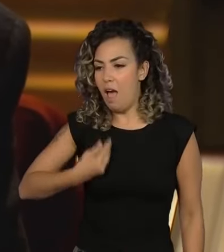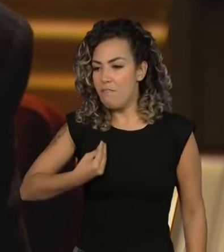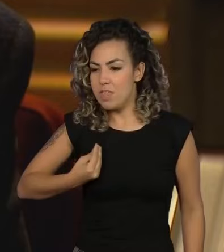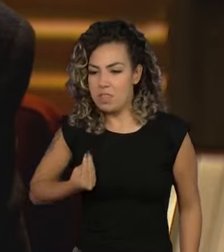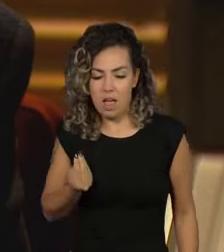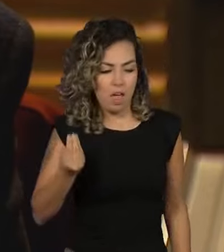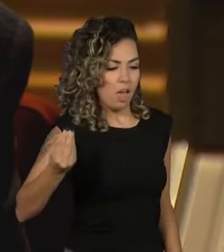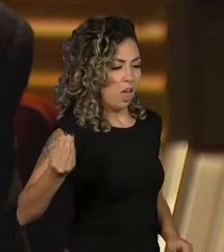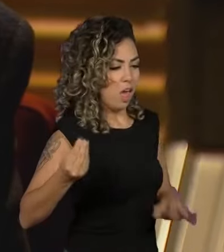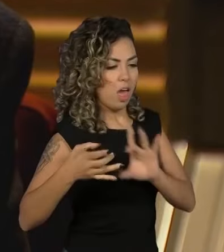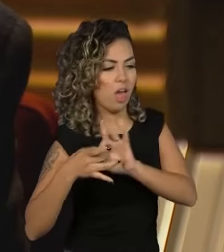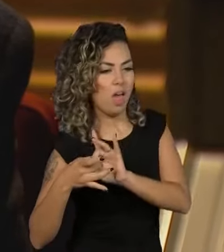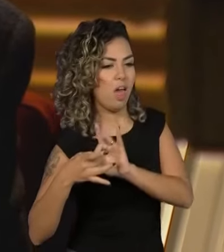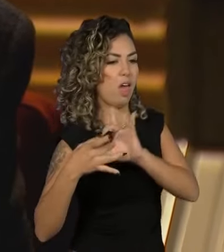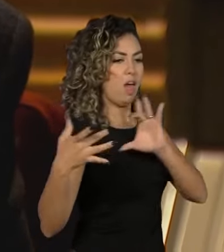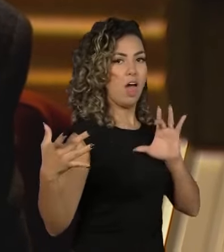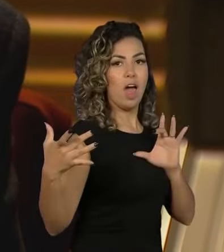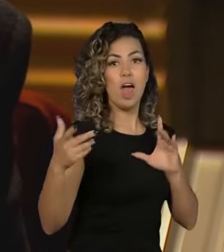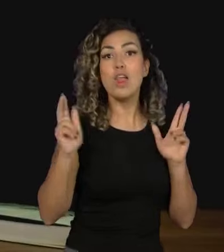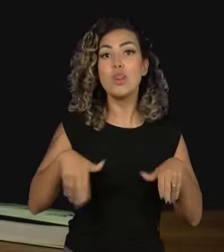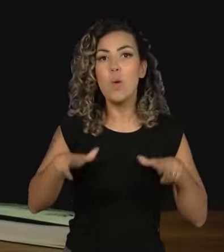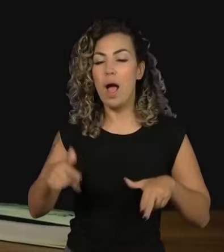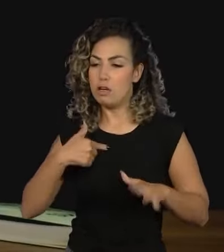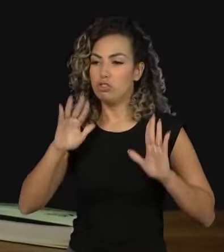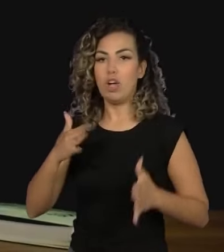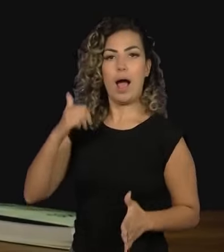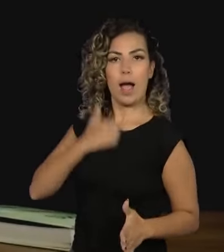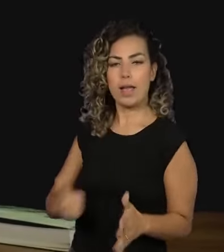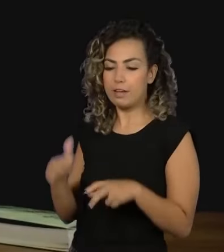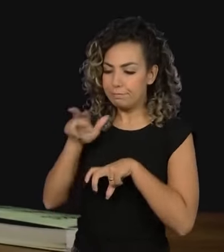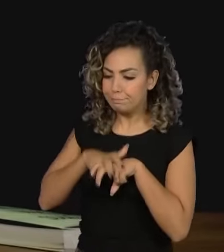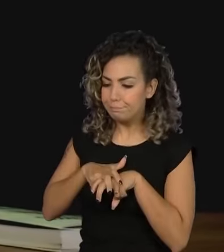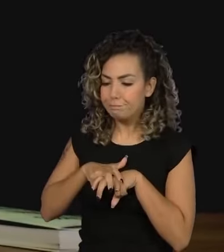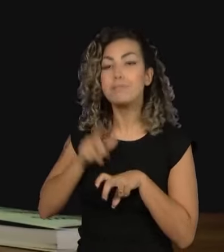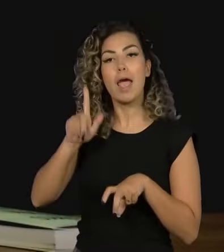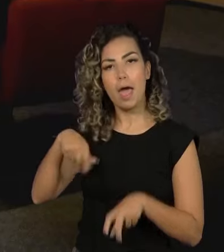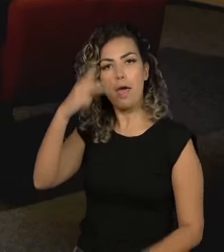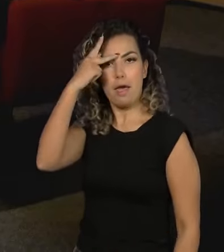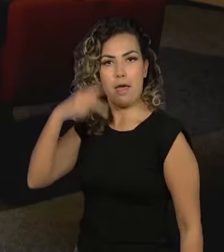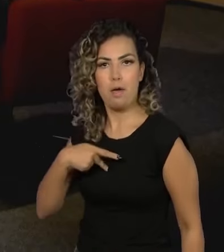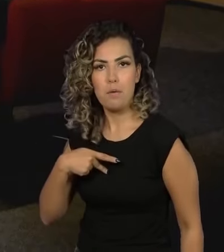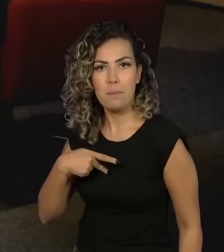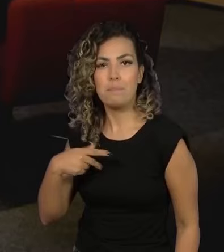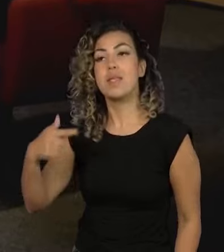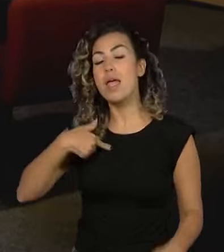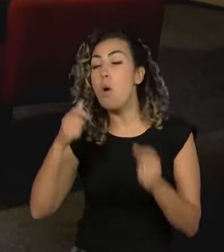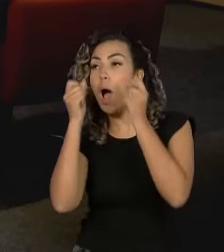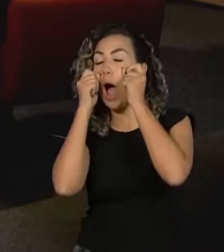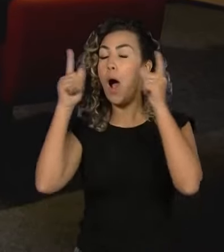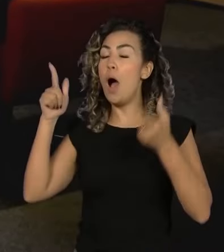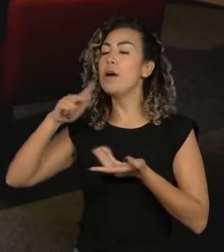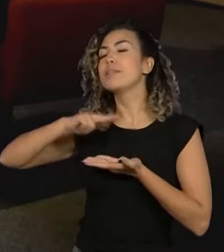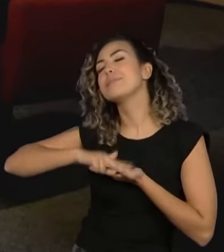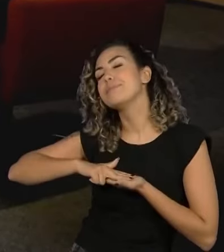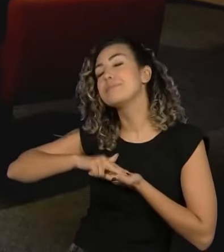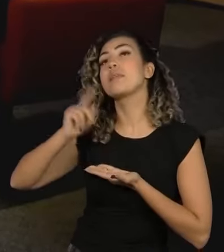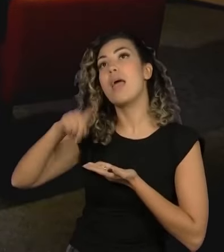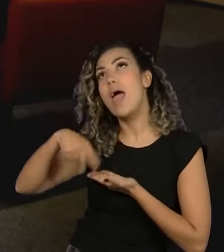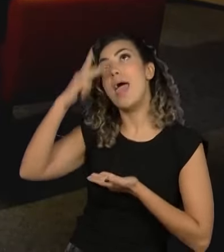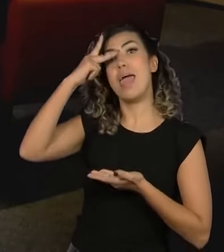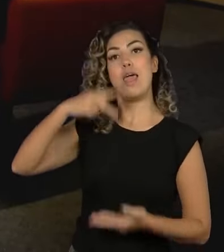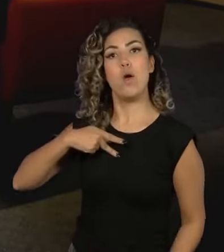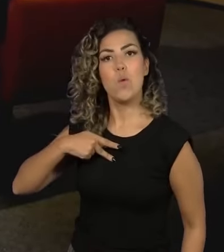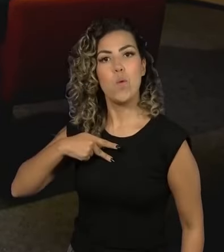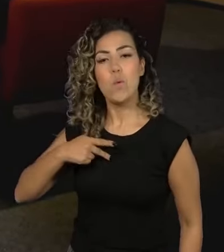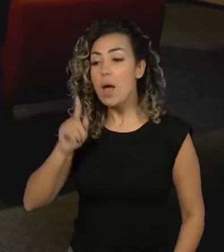deixei de estar comigo no vaso nunca tomei uma refeição sem estar perto nunca nada não é possível que eu não ten alguma